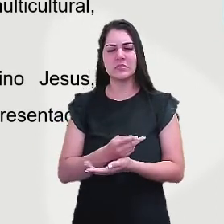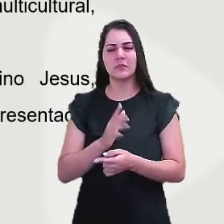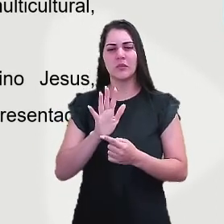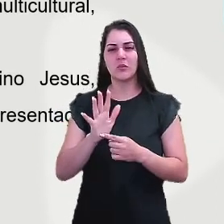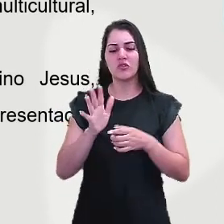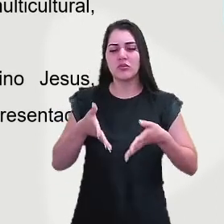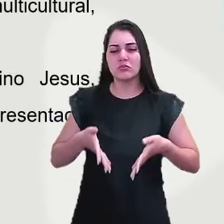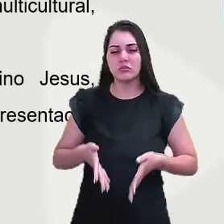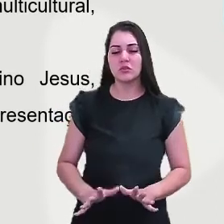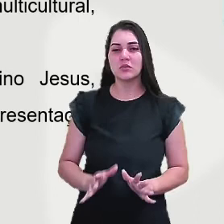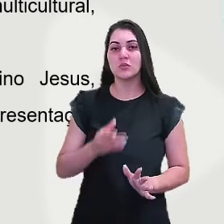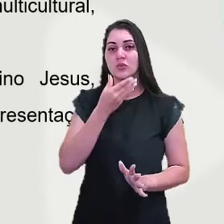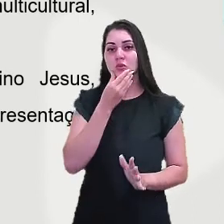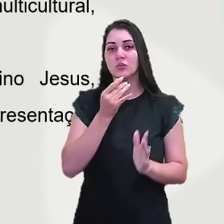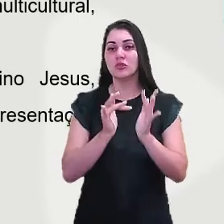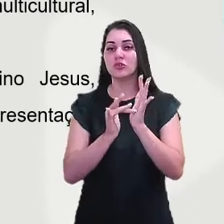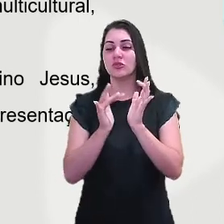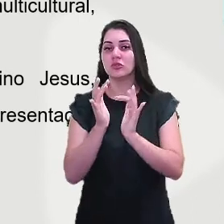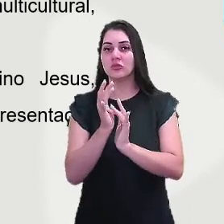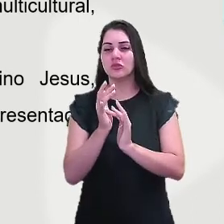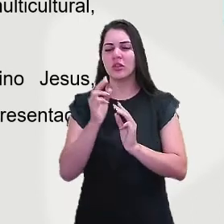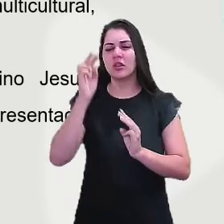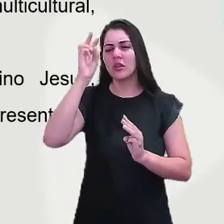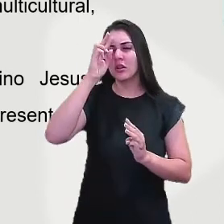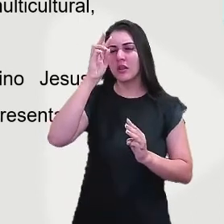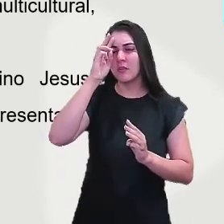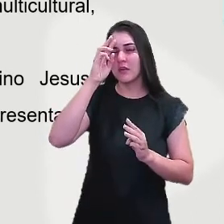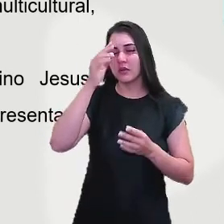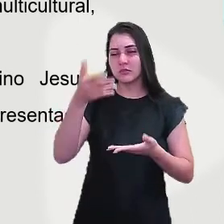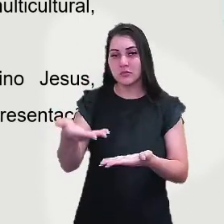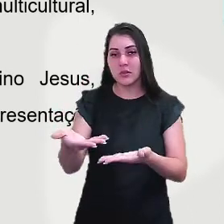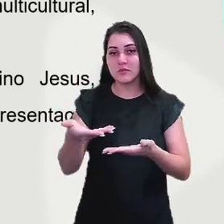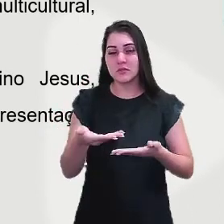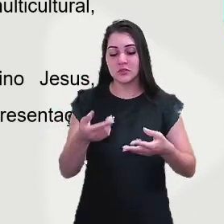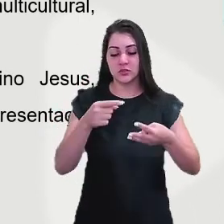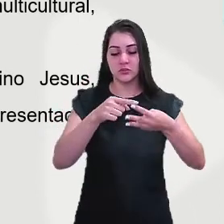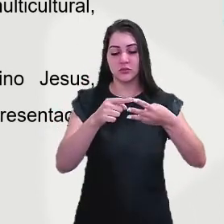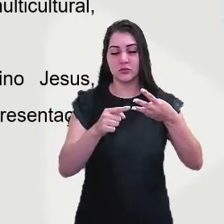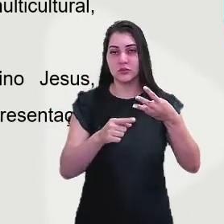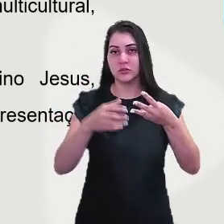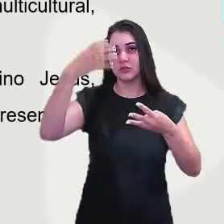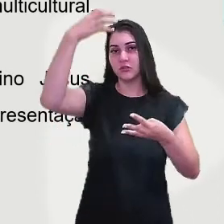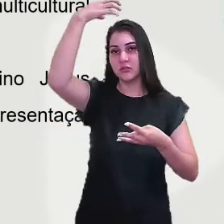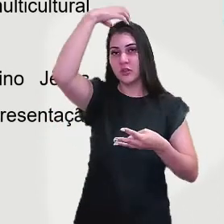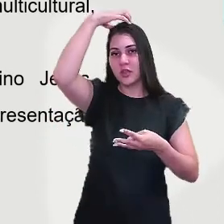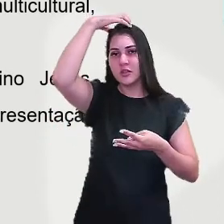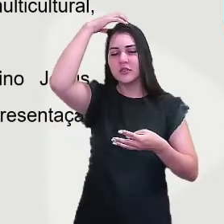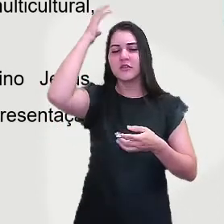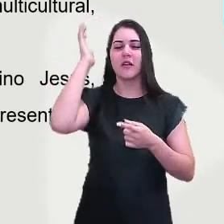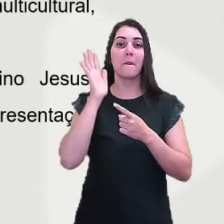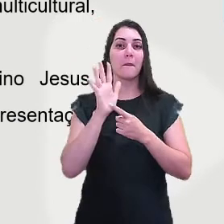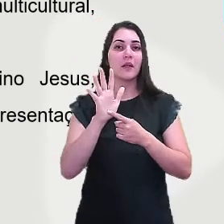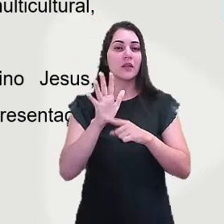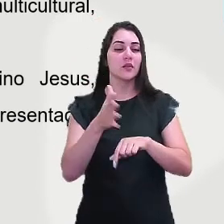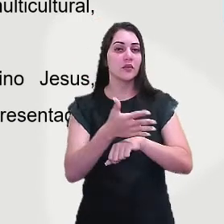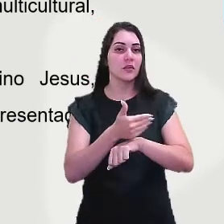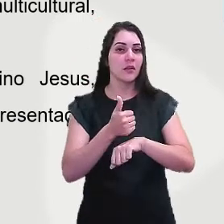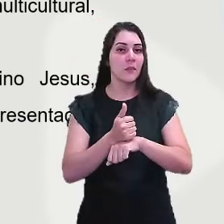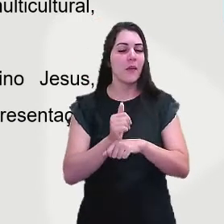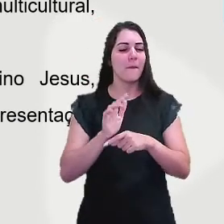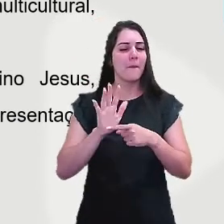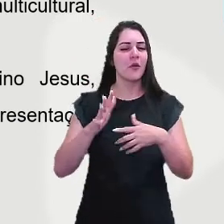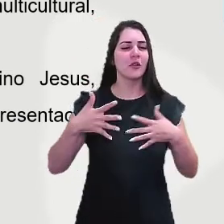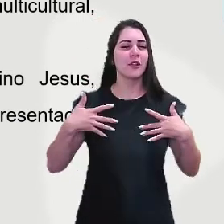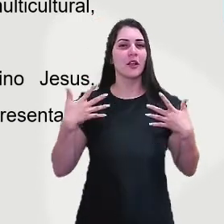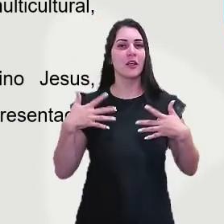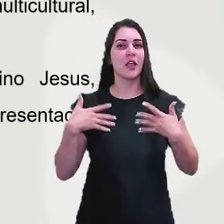Jesus, relembrando a visita dos 3 reis magos. Os brincantes fazem apresentações nas praças, levando alegria com seus